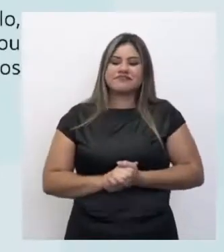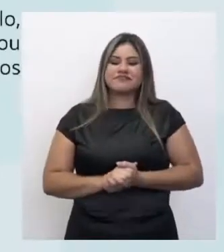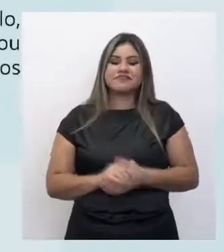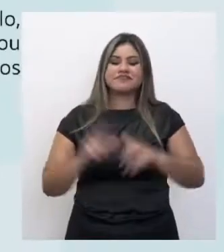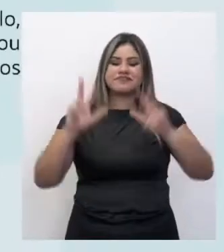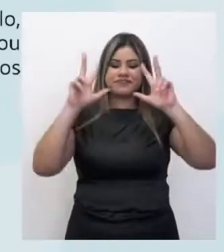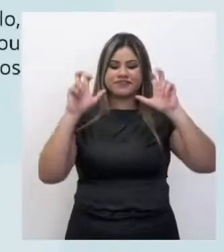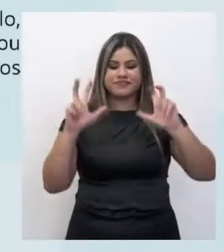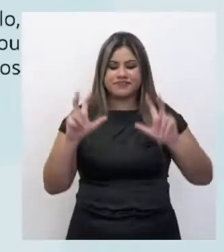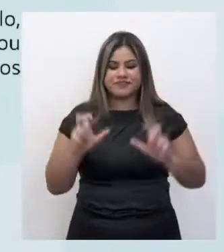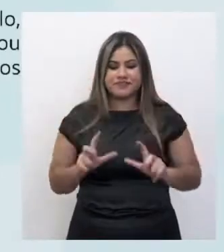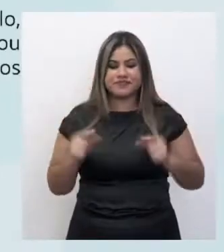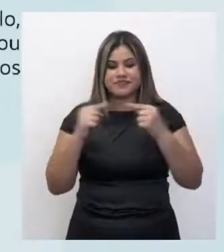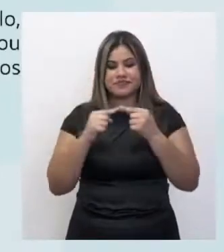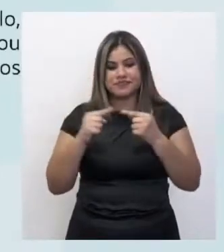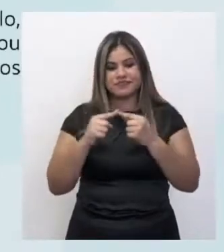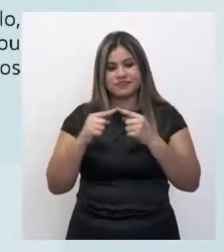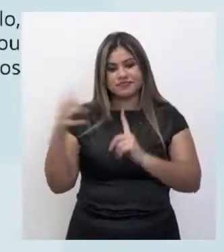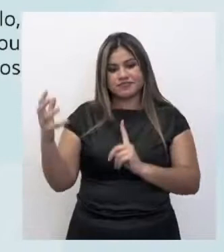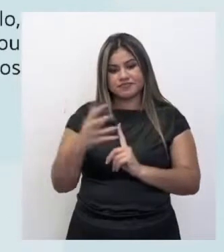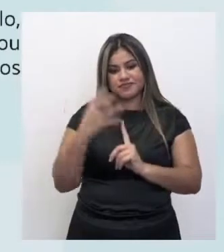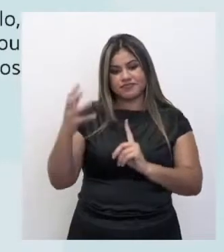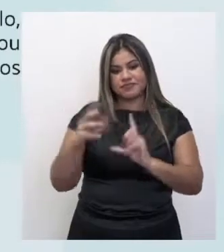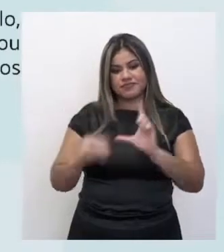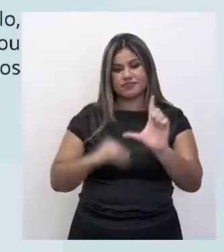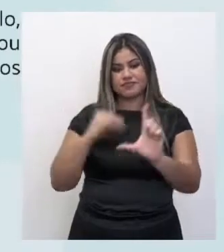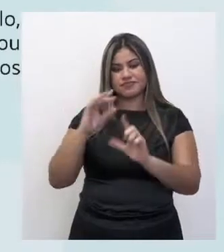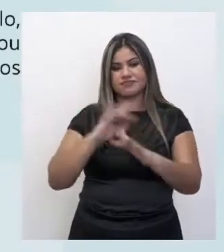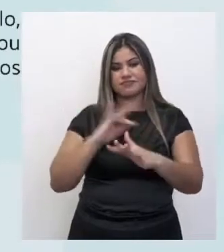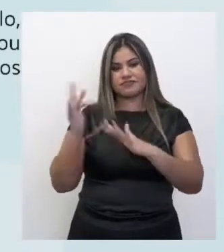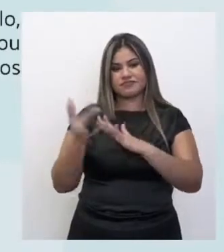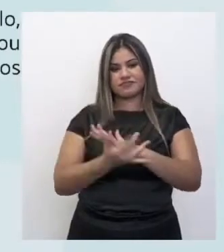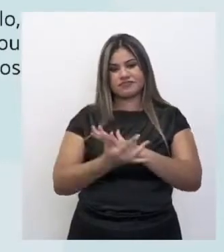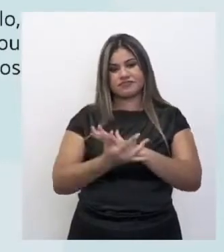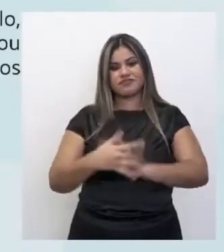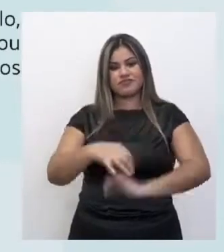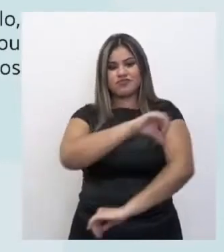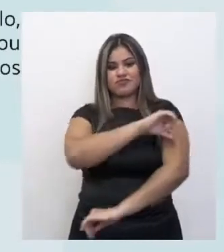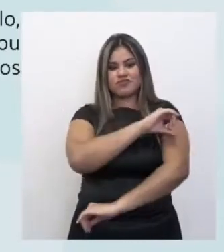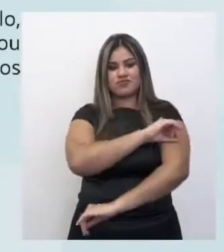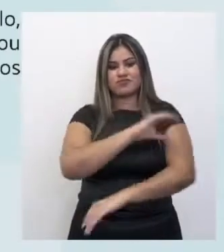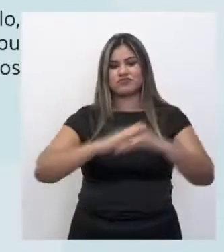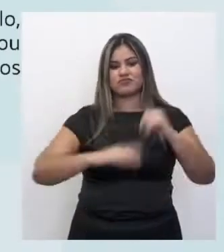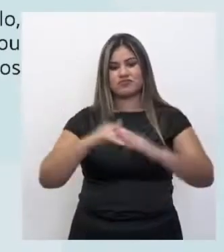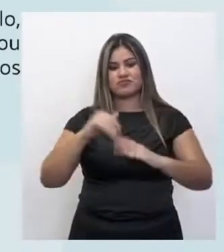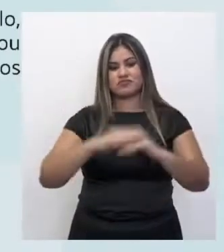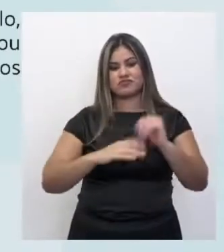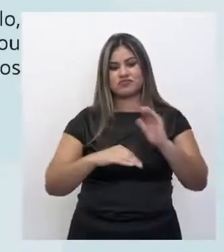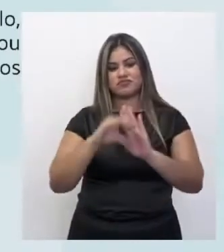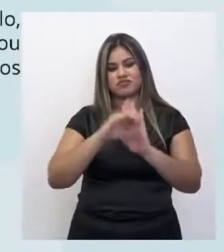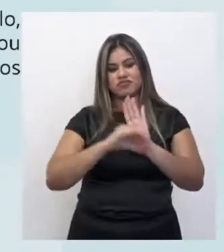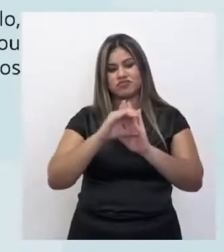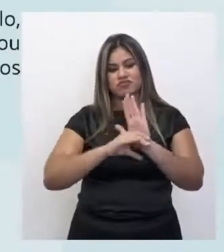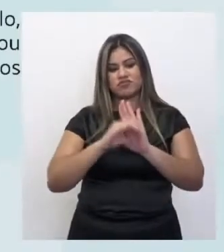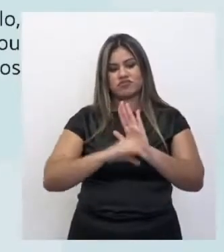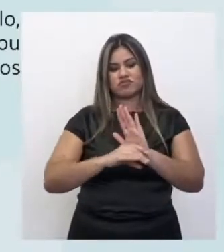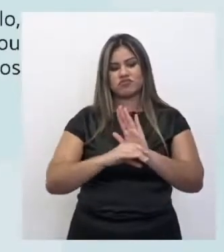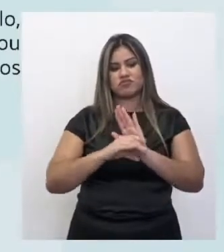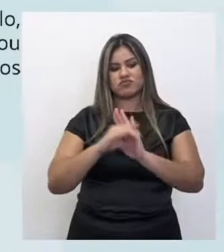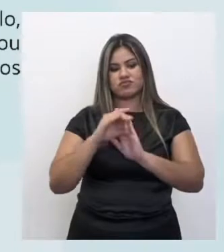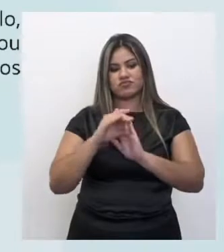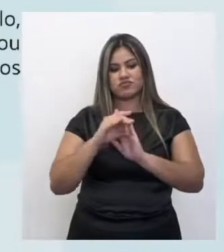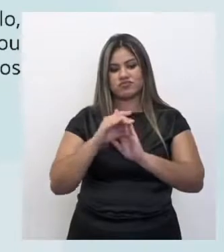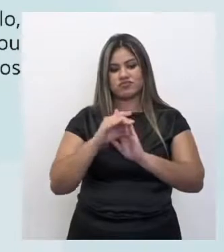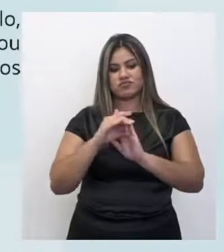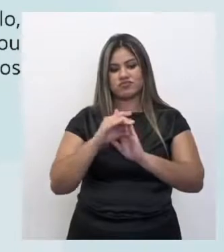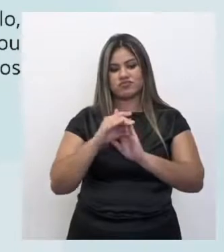a persuasão nos posts das redes sociais para o 9º ano. A habilidade do currículo paulista, a habilidade